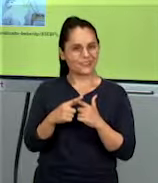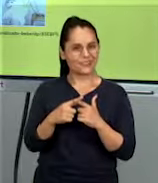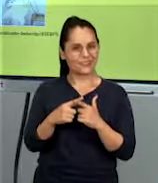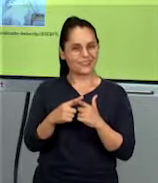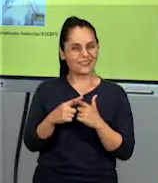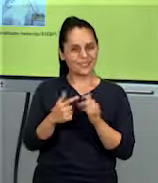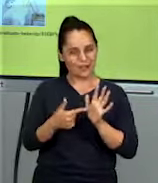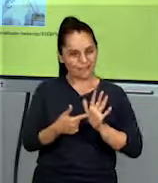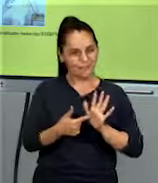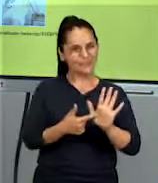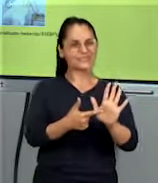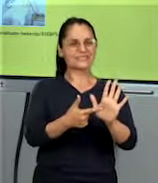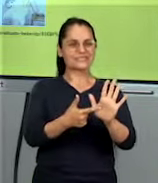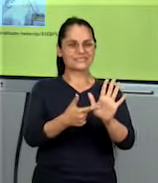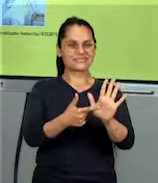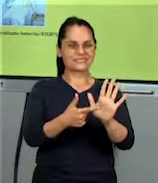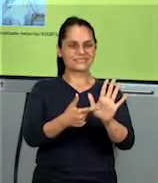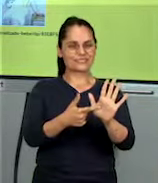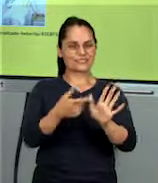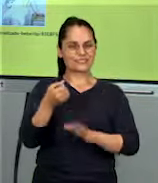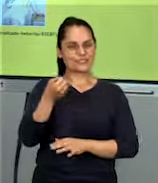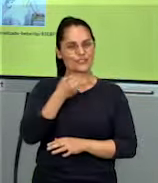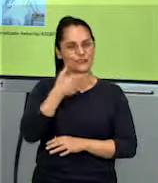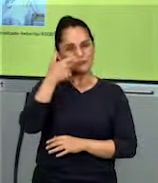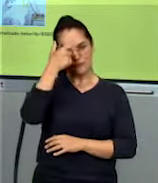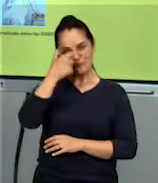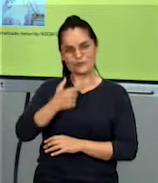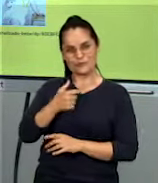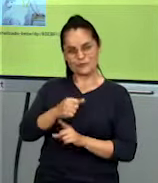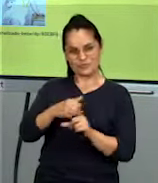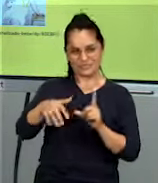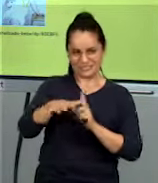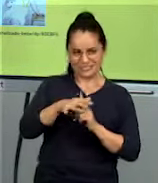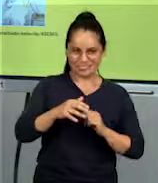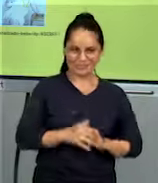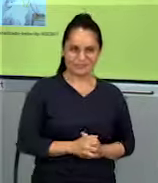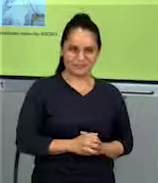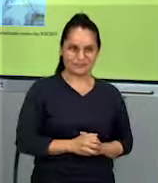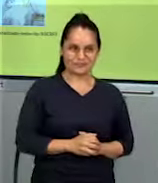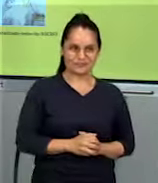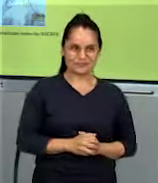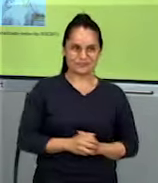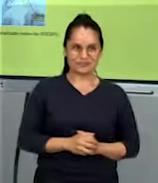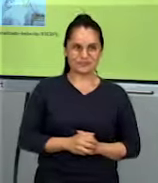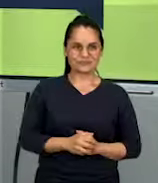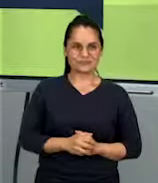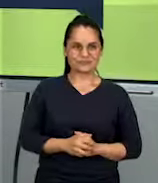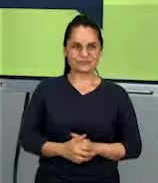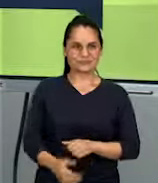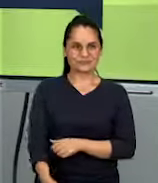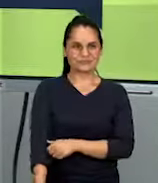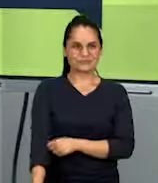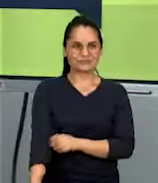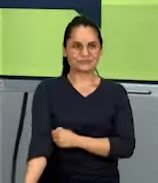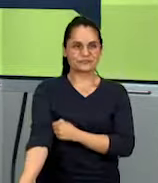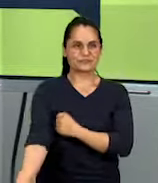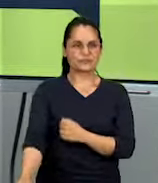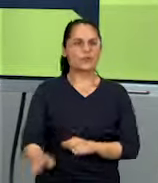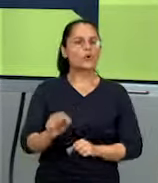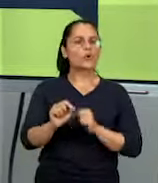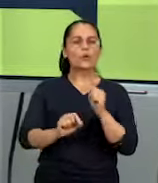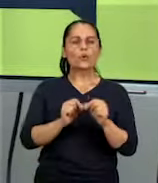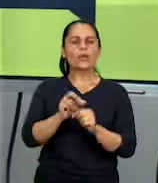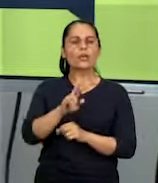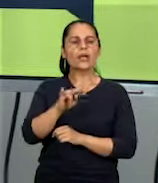está apresentando um novo membro da sociedade. Vamos continuar, então. O que